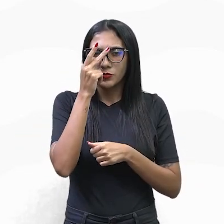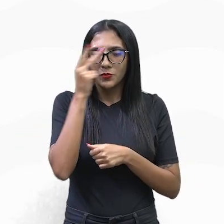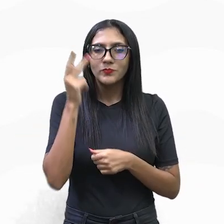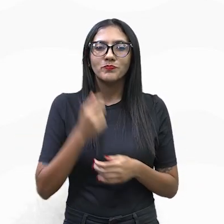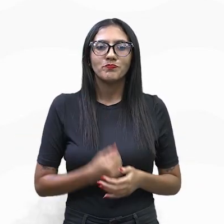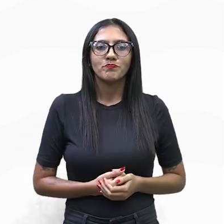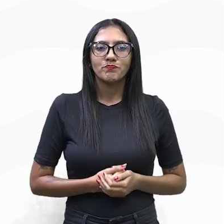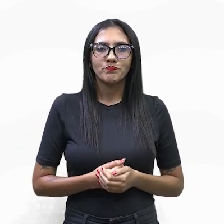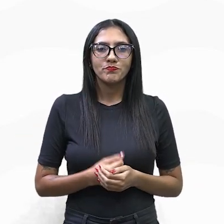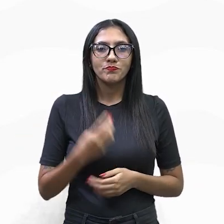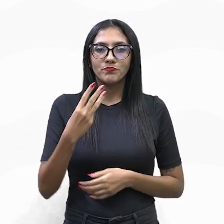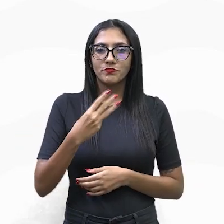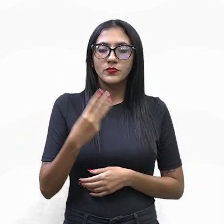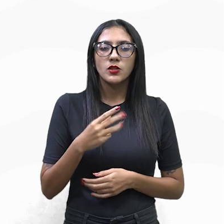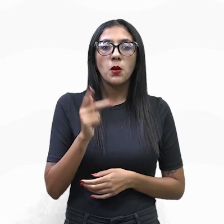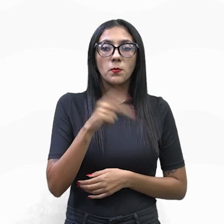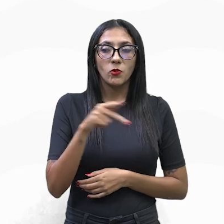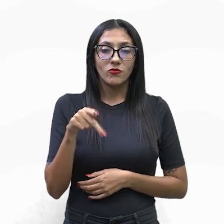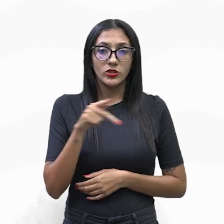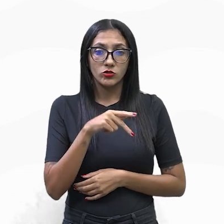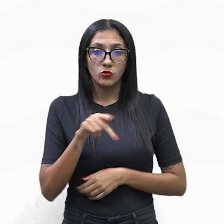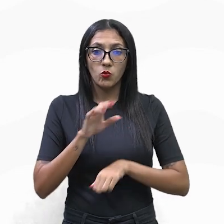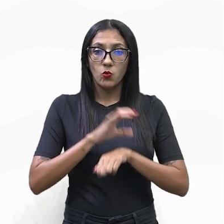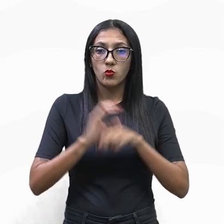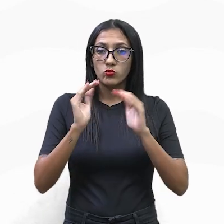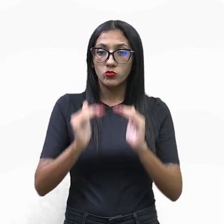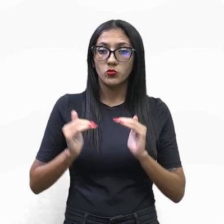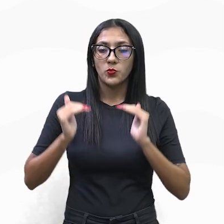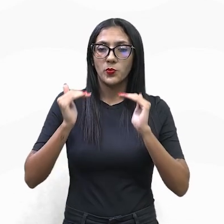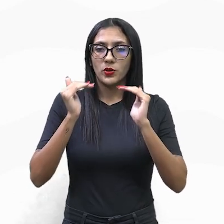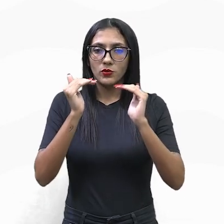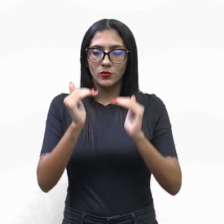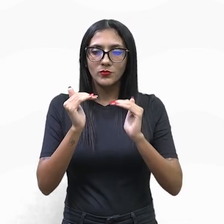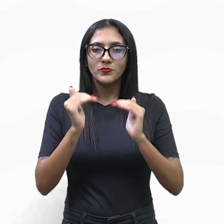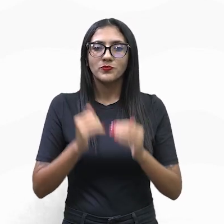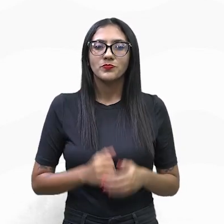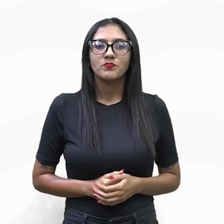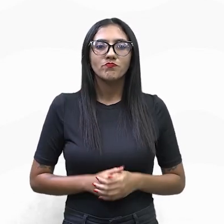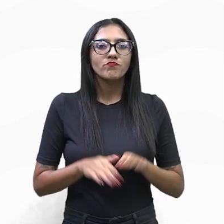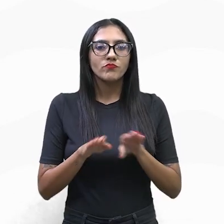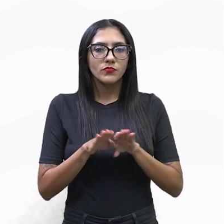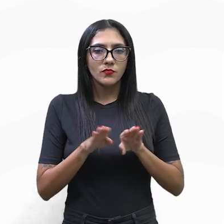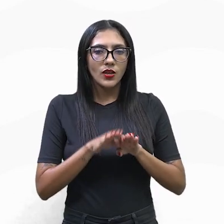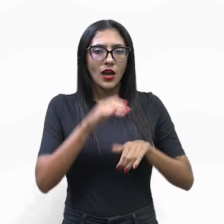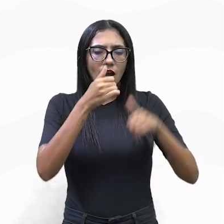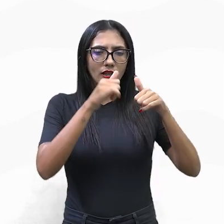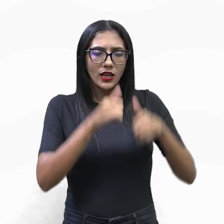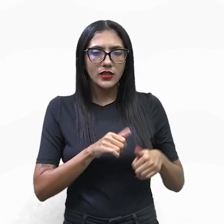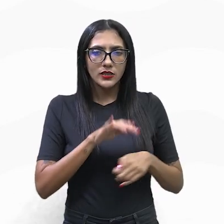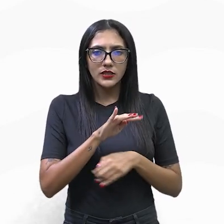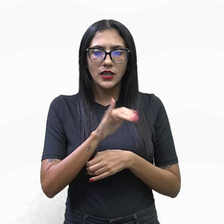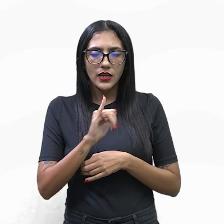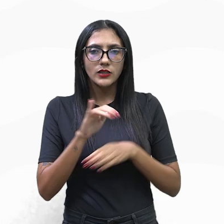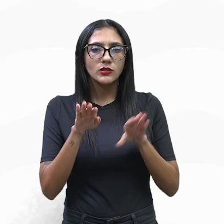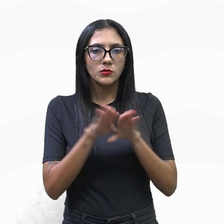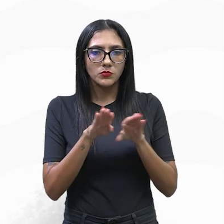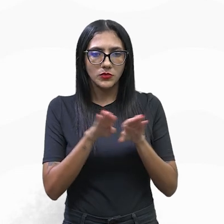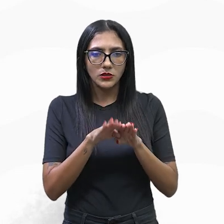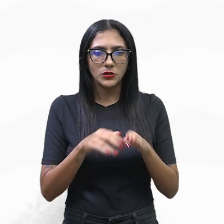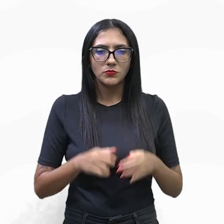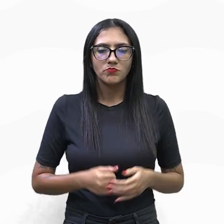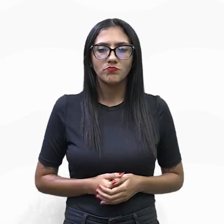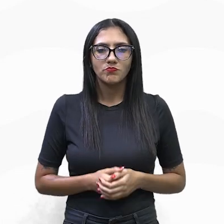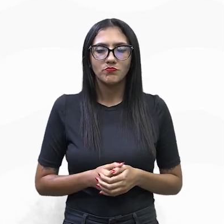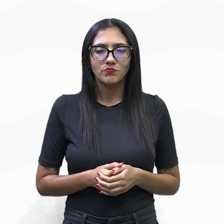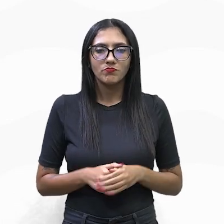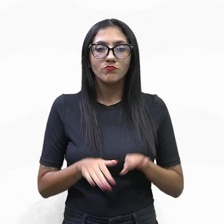nível superior do ensino fundamental, 96%. Analista de desenvolvimento de sistema, 96%.